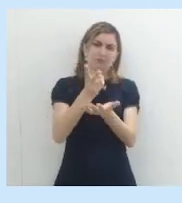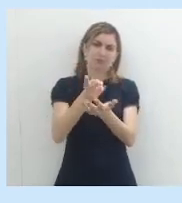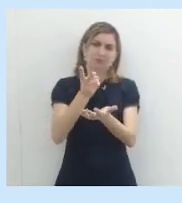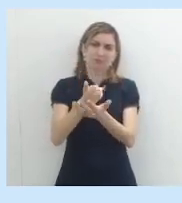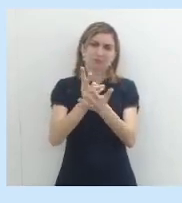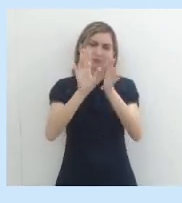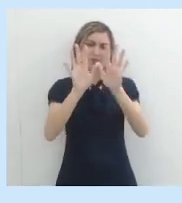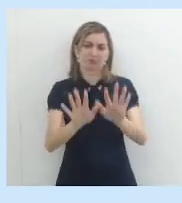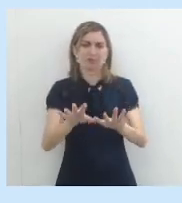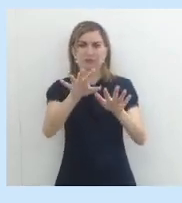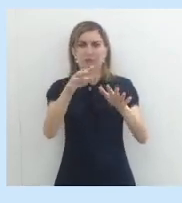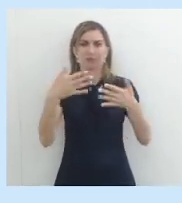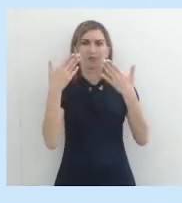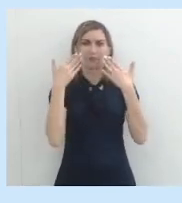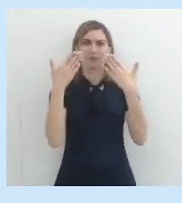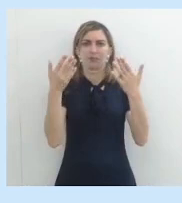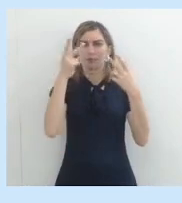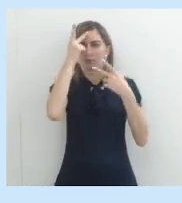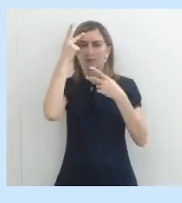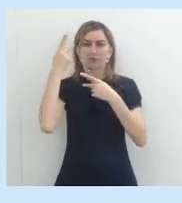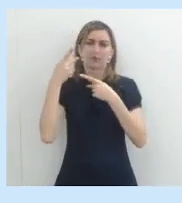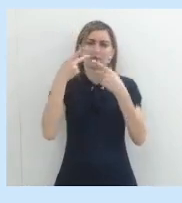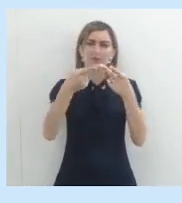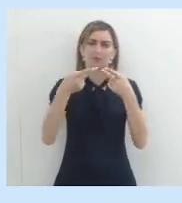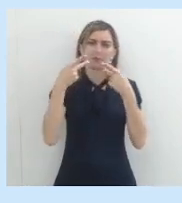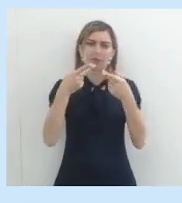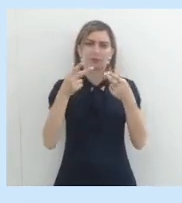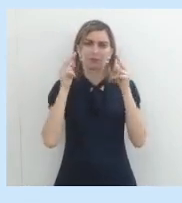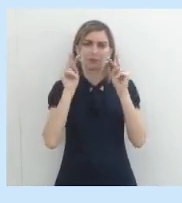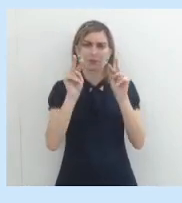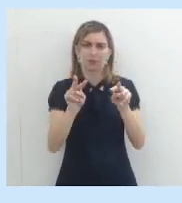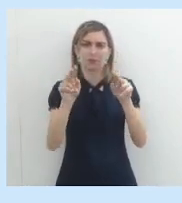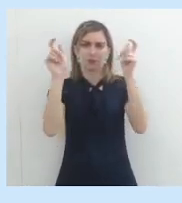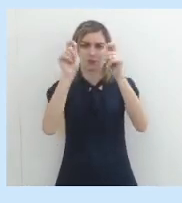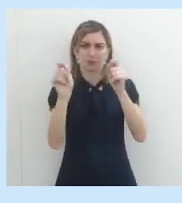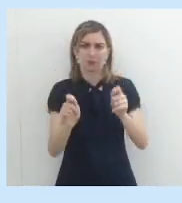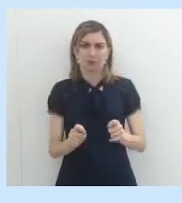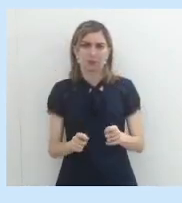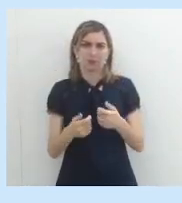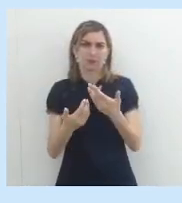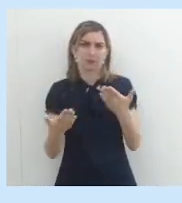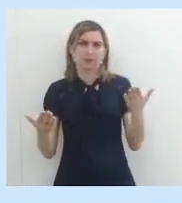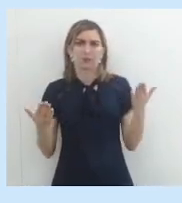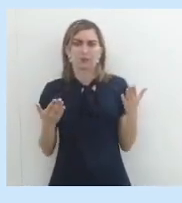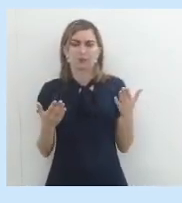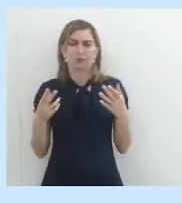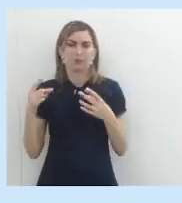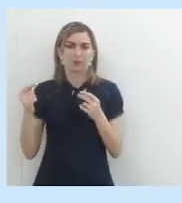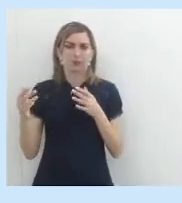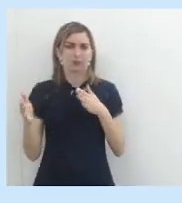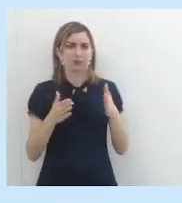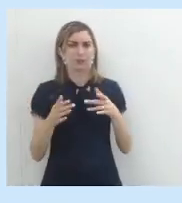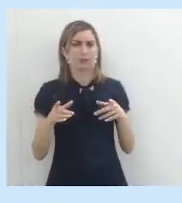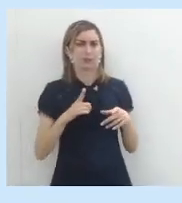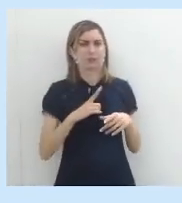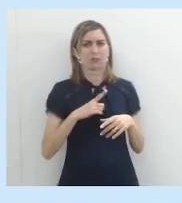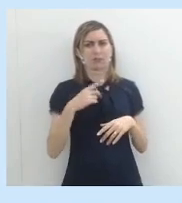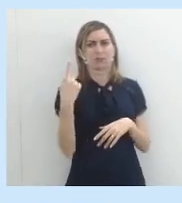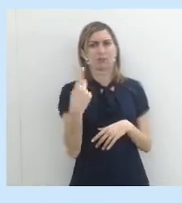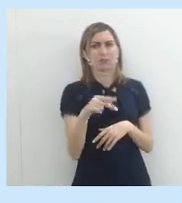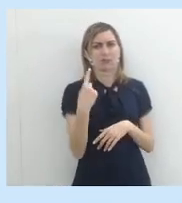sempre lá em exposição, né, de determinado artista, né, determinada época. E tem aqueles que